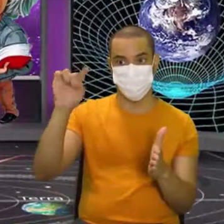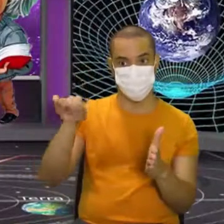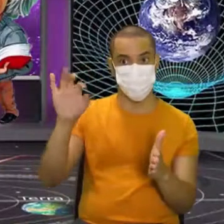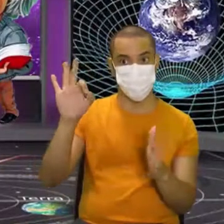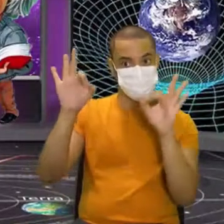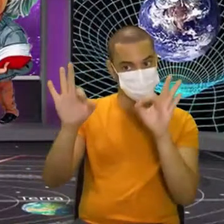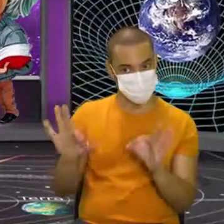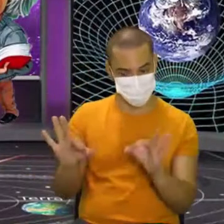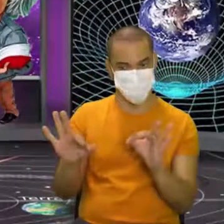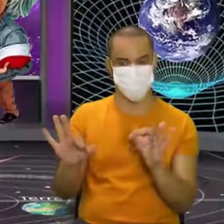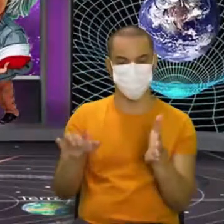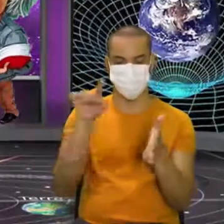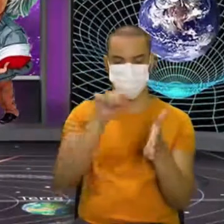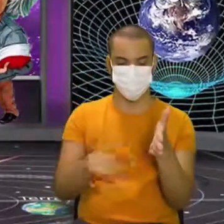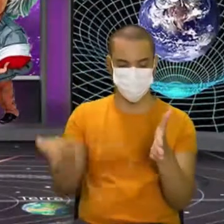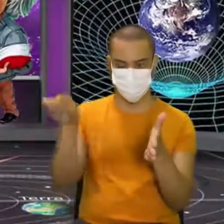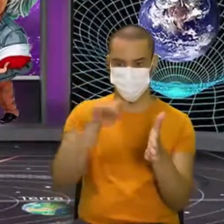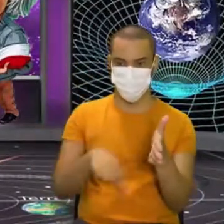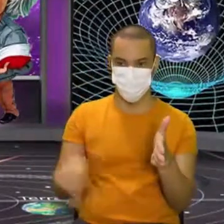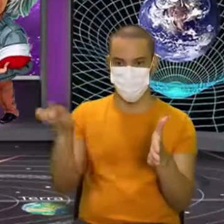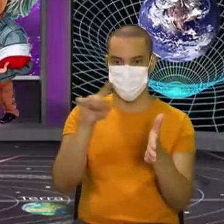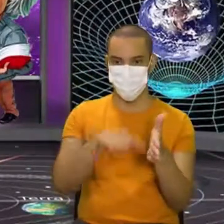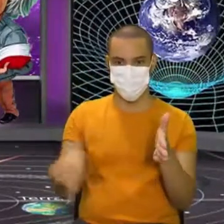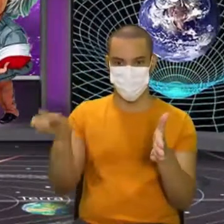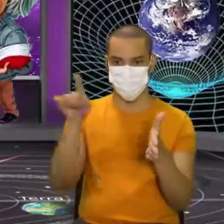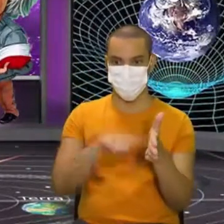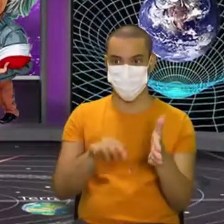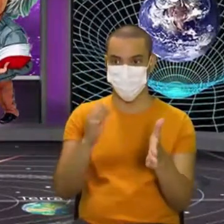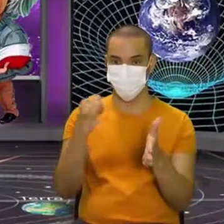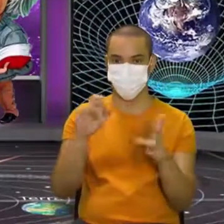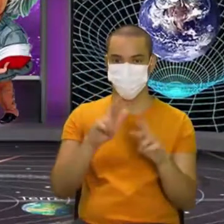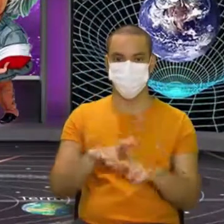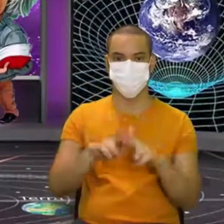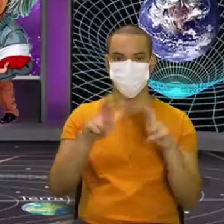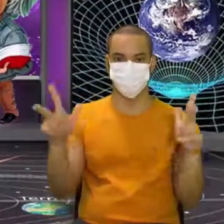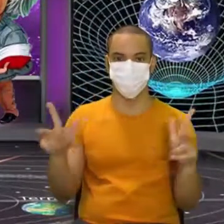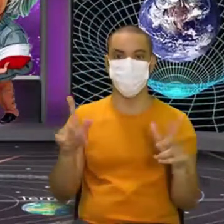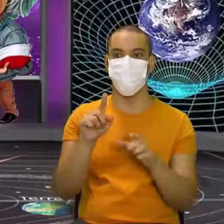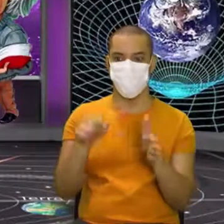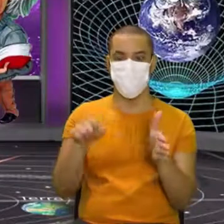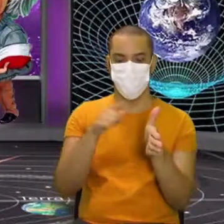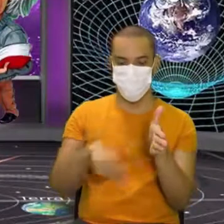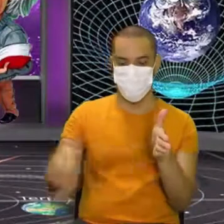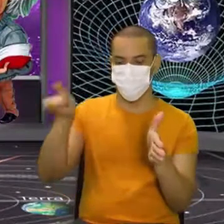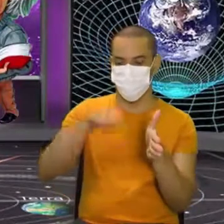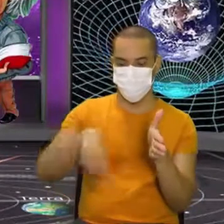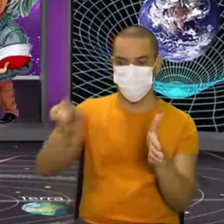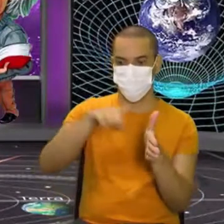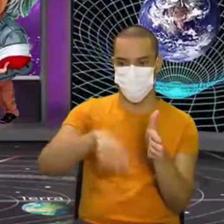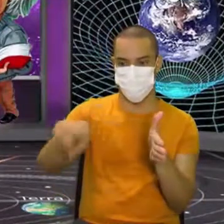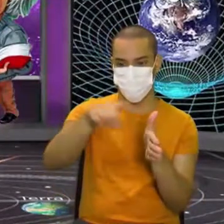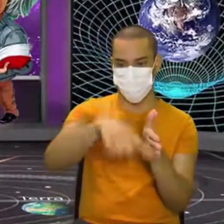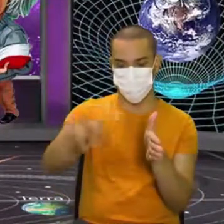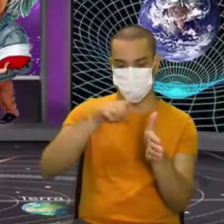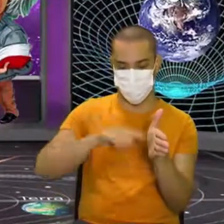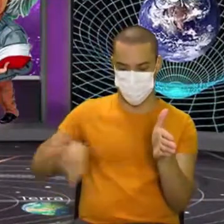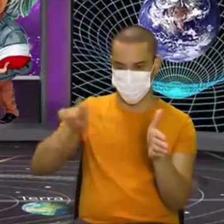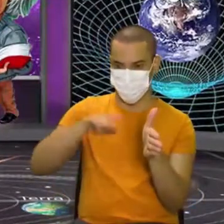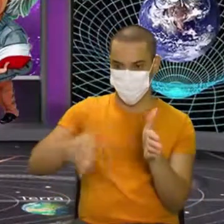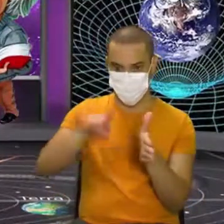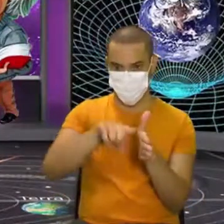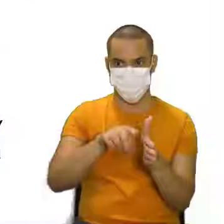certinho movimento circular certo se for diferente de 90 é aquele sentido é movimento helicoidal